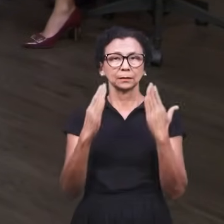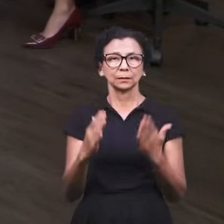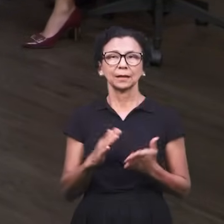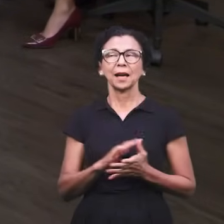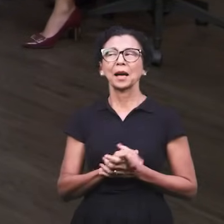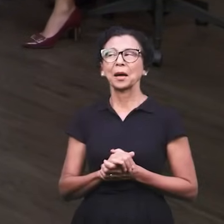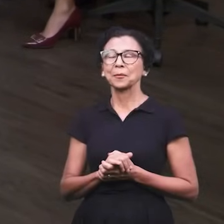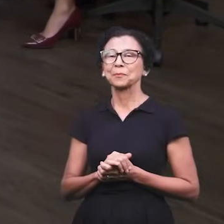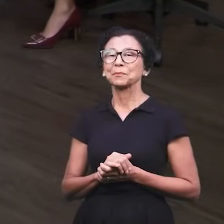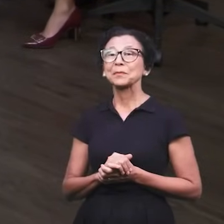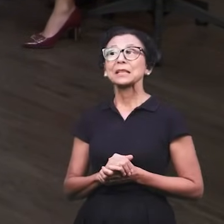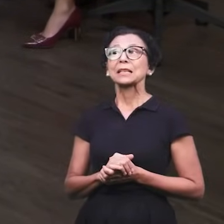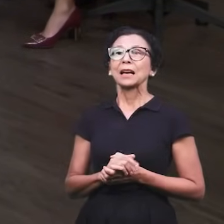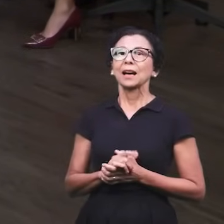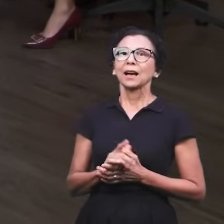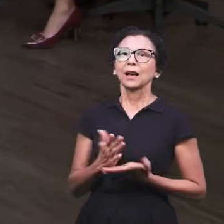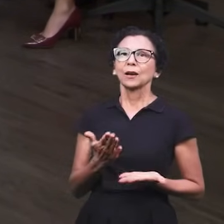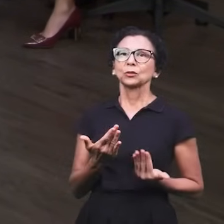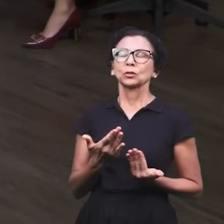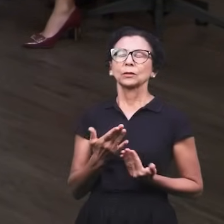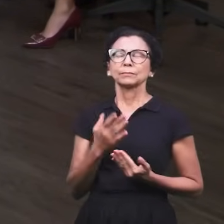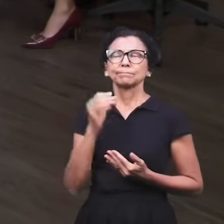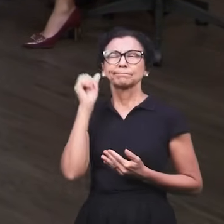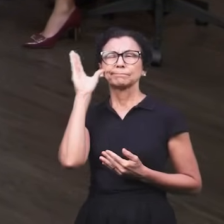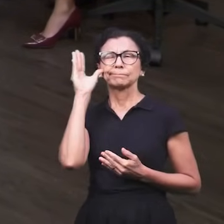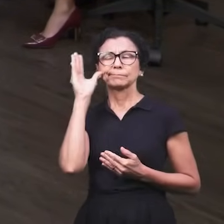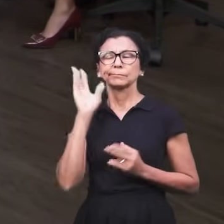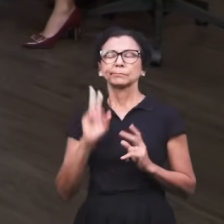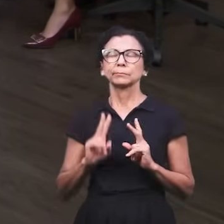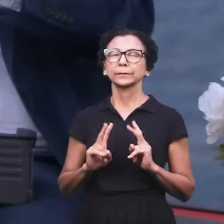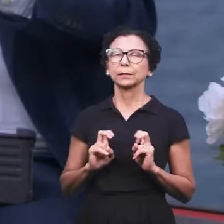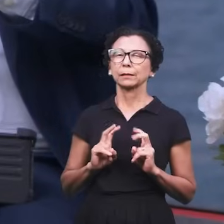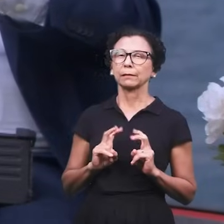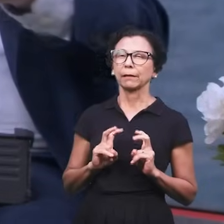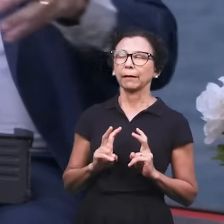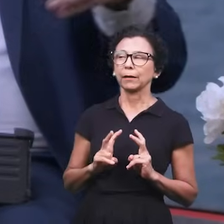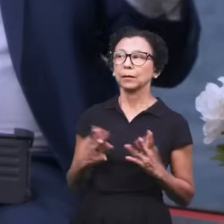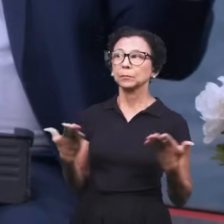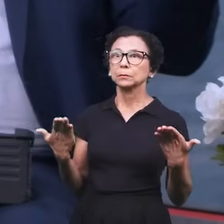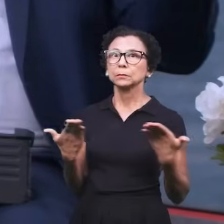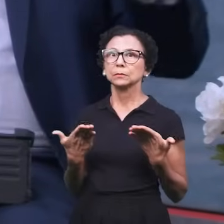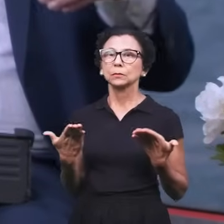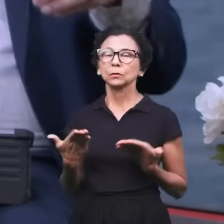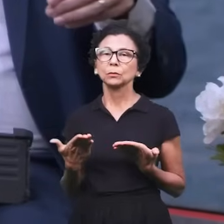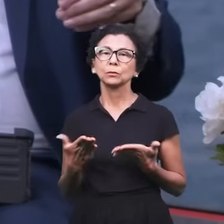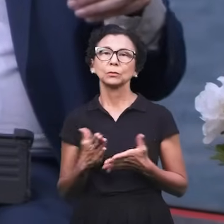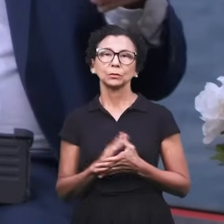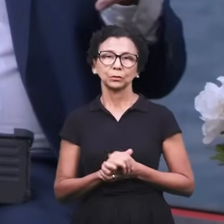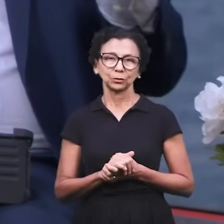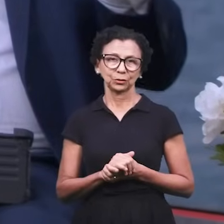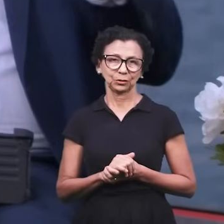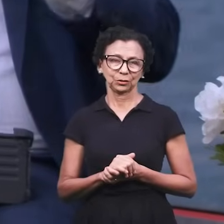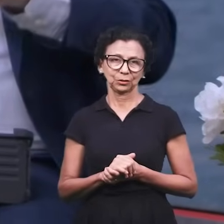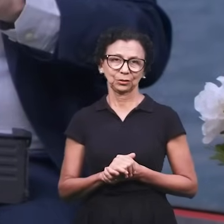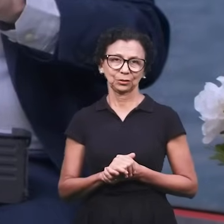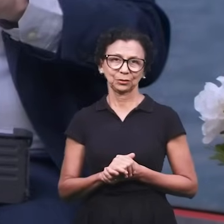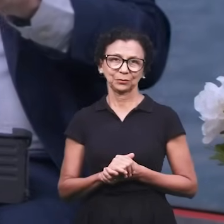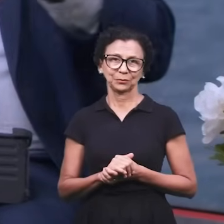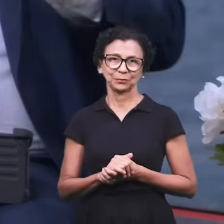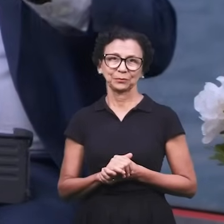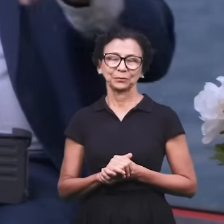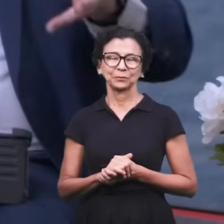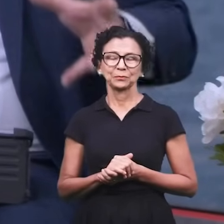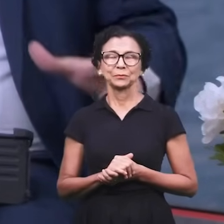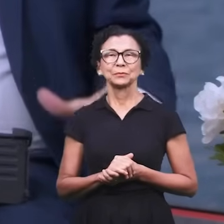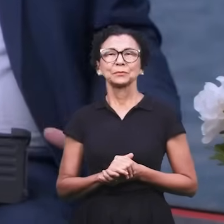na expectativa de qual é o tema, qual vai ser o ensino do programa em cada